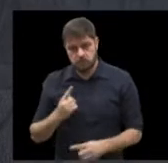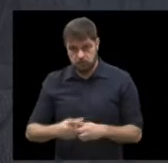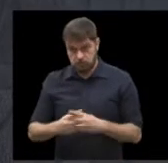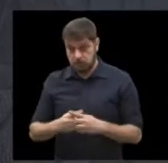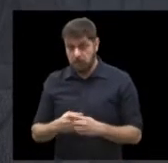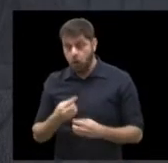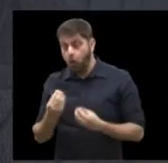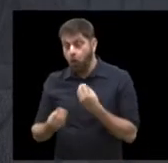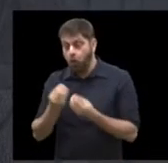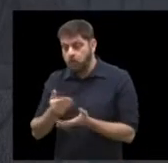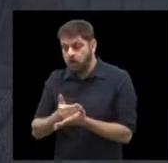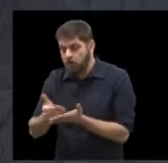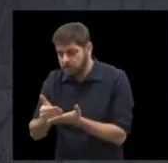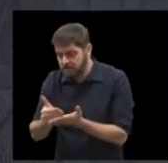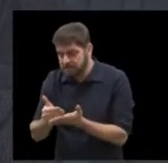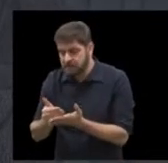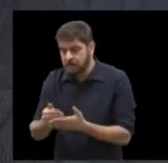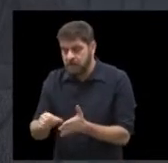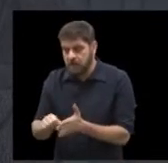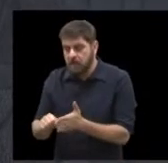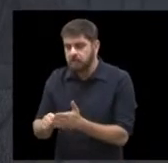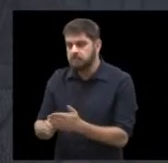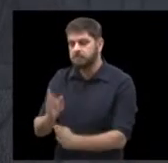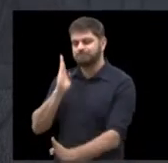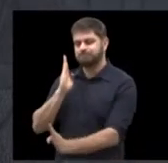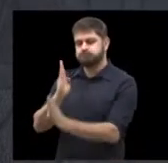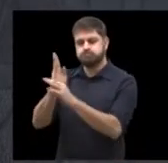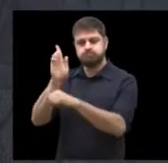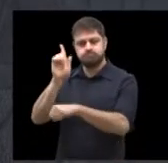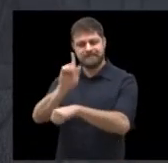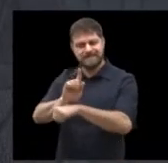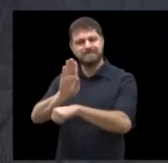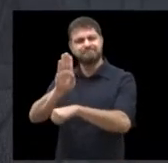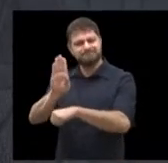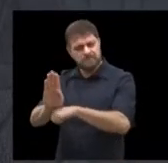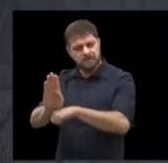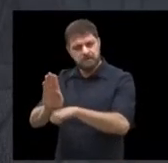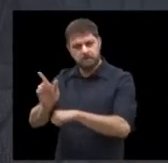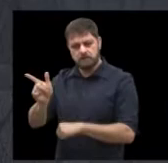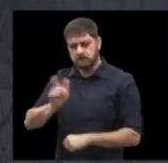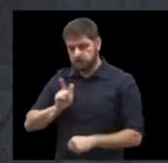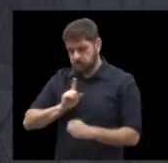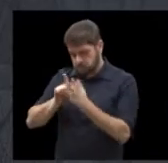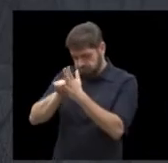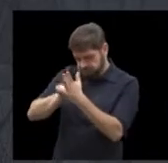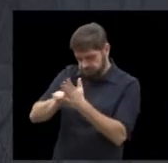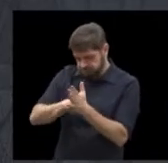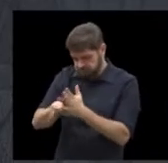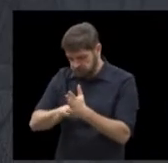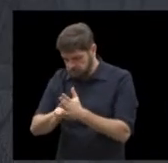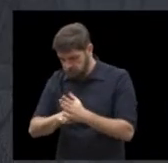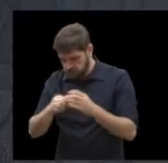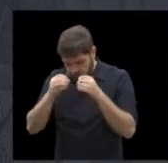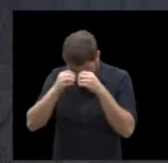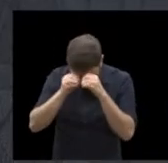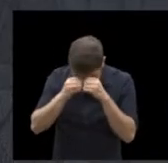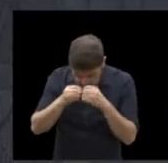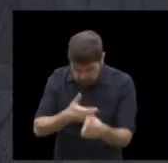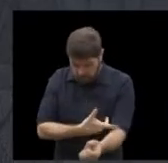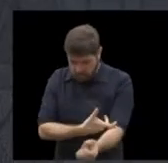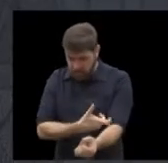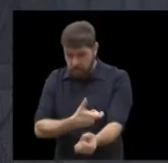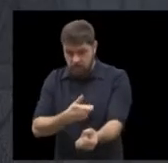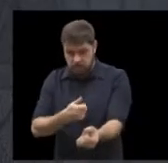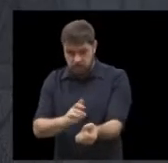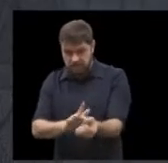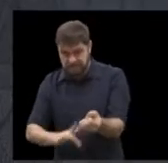tratamento ele só vai começar quando você fizer o diagnóstico. O diagnóstico tem alguns exames que são necessários serem feitos para